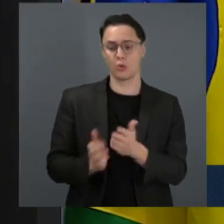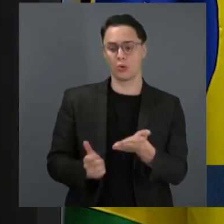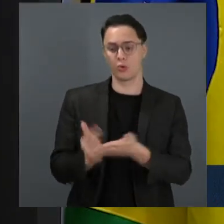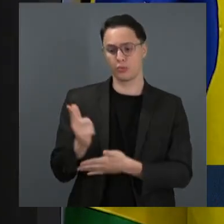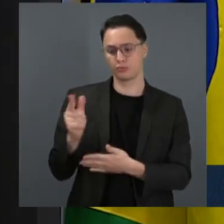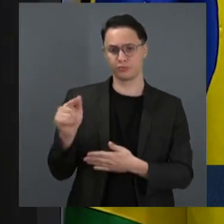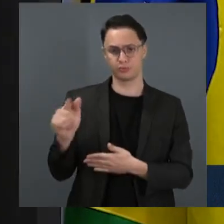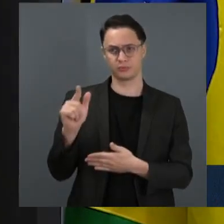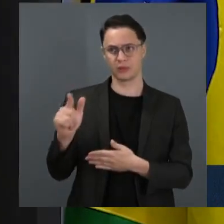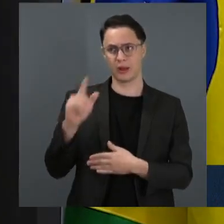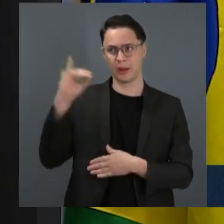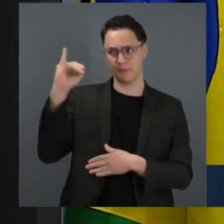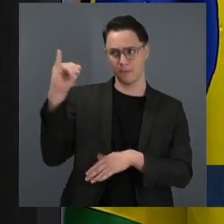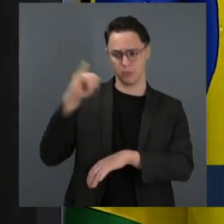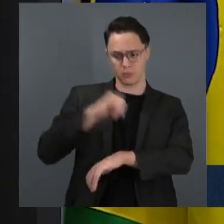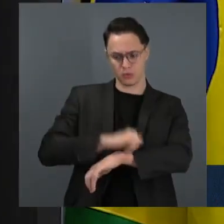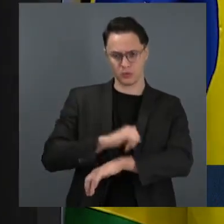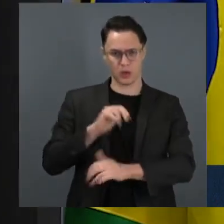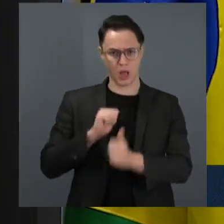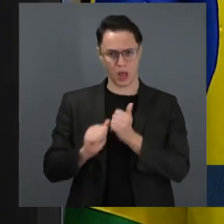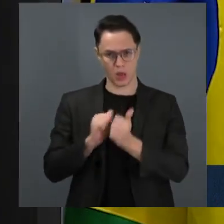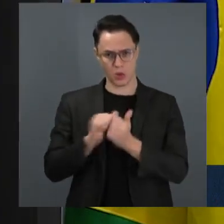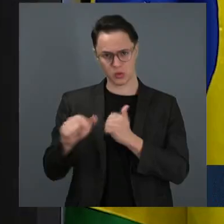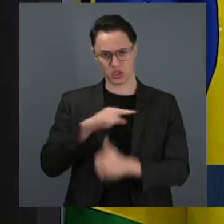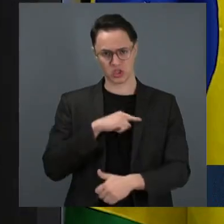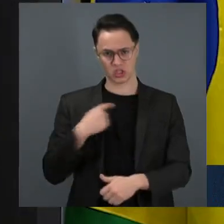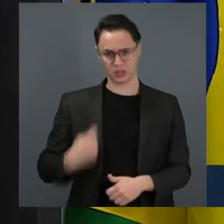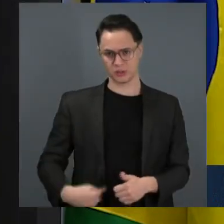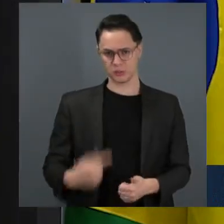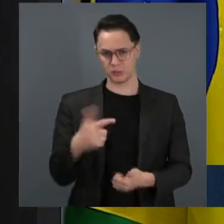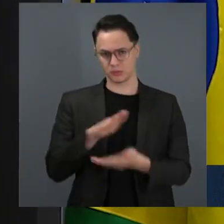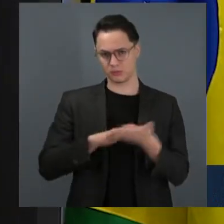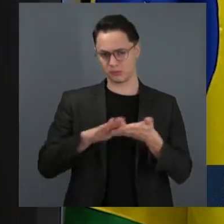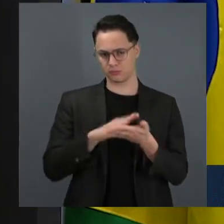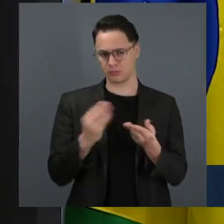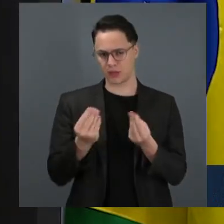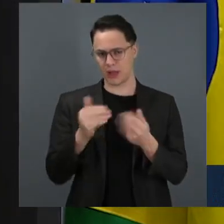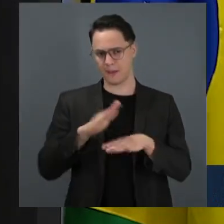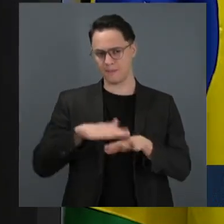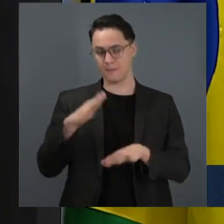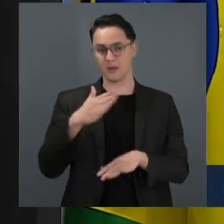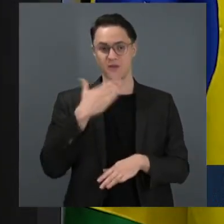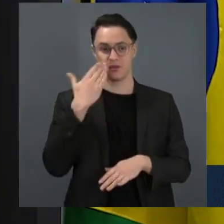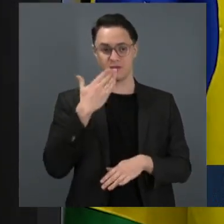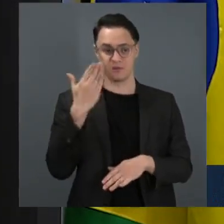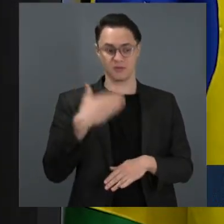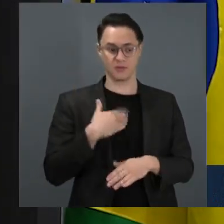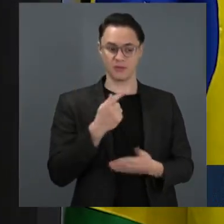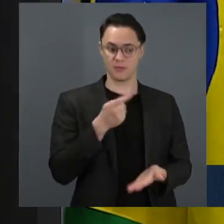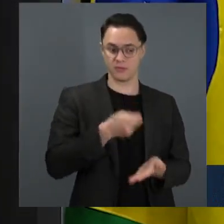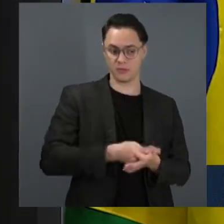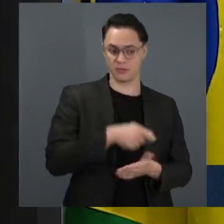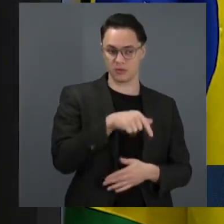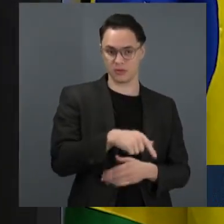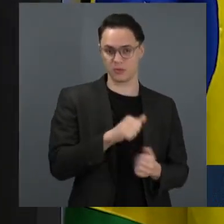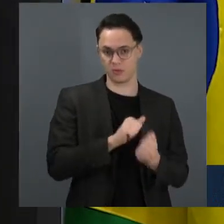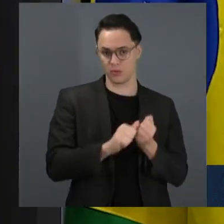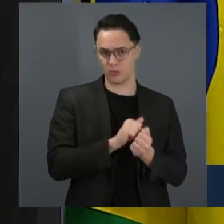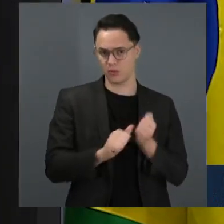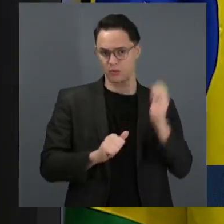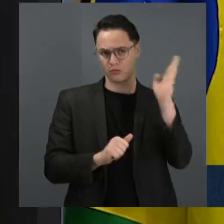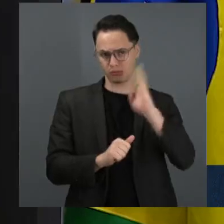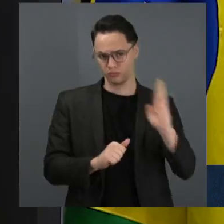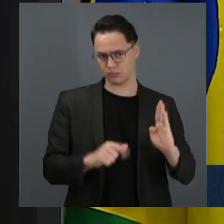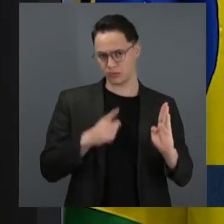de importar esse arroz sem nenhuma garantia de qualidade, não seria mais fácil subsidiar o arroz brasileiro, que é reconhecido pela sua